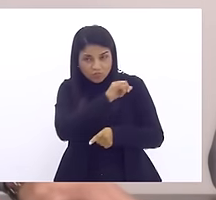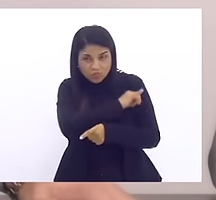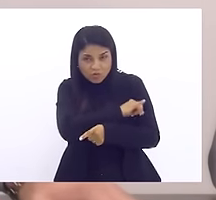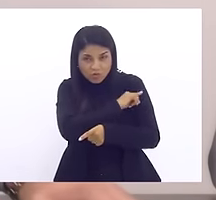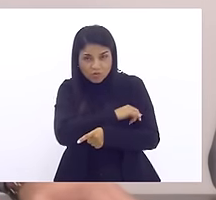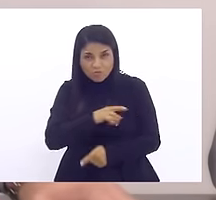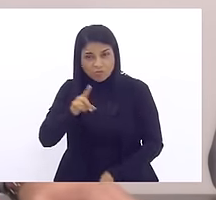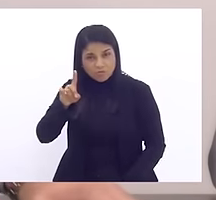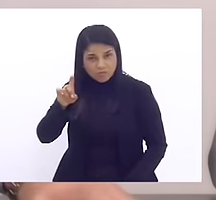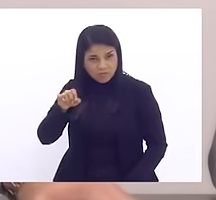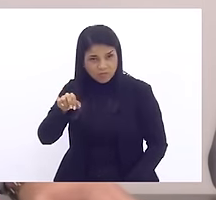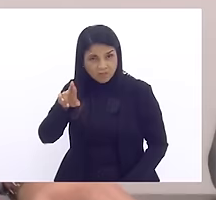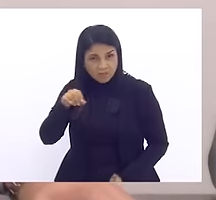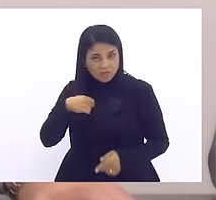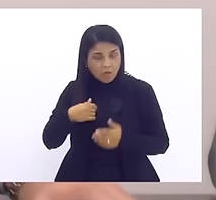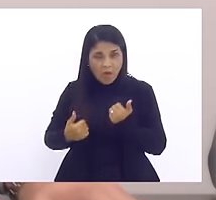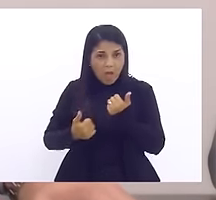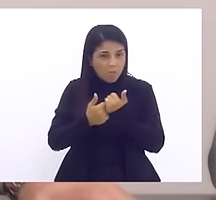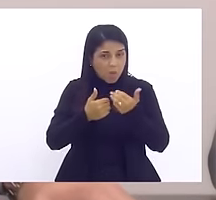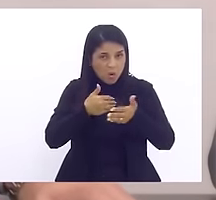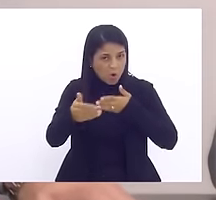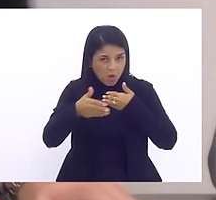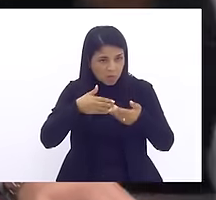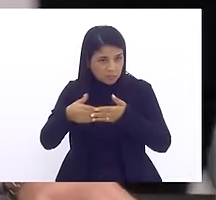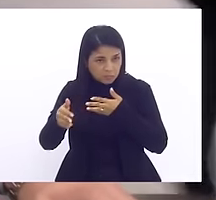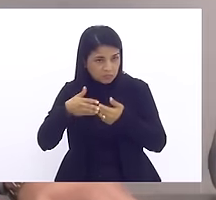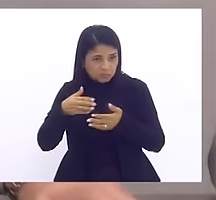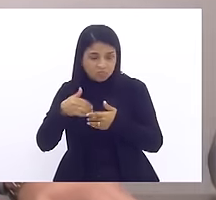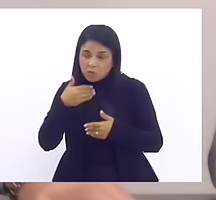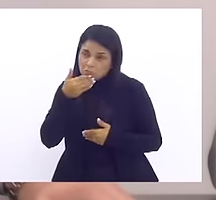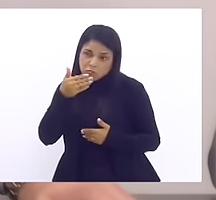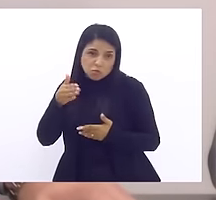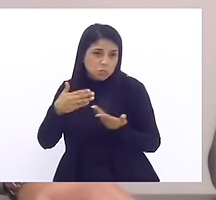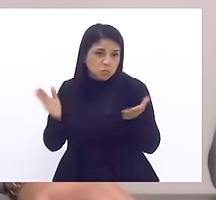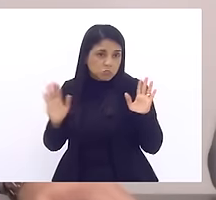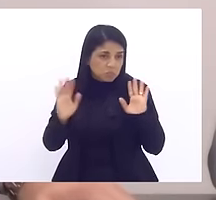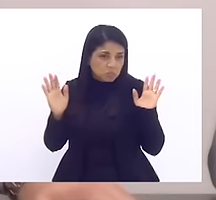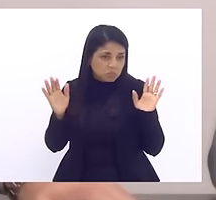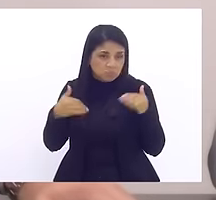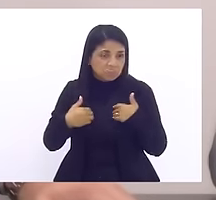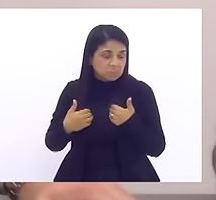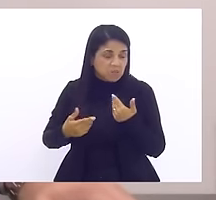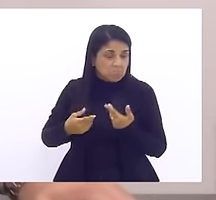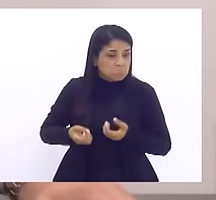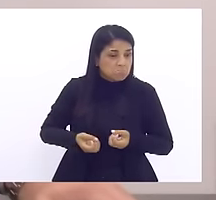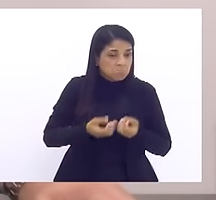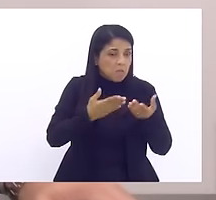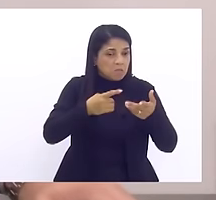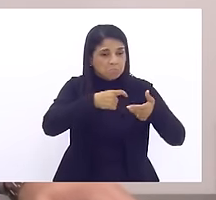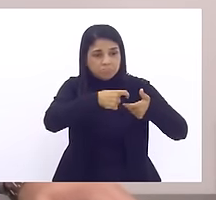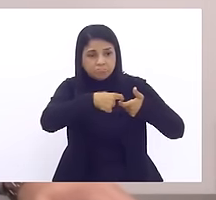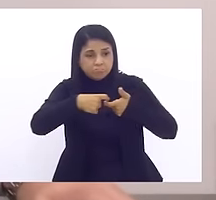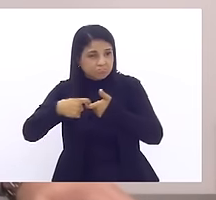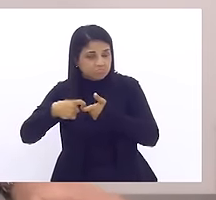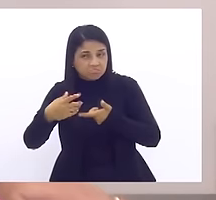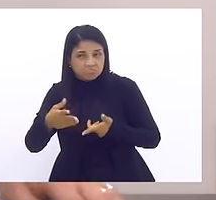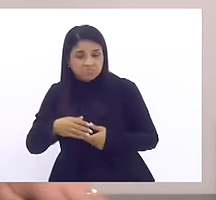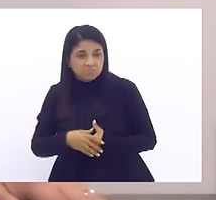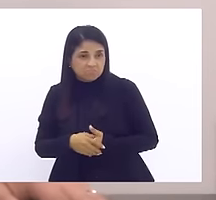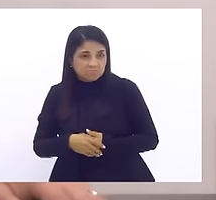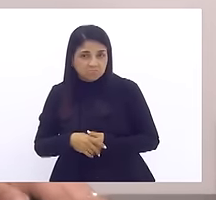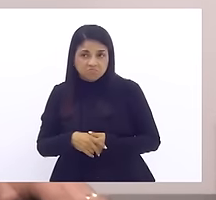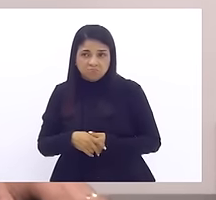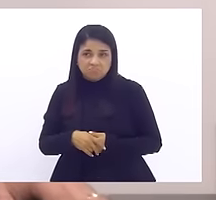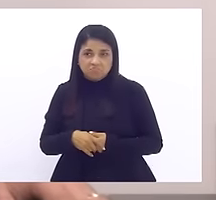deto sai apoiando qualquer um sem convênio sem nada pedir um apoiozinho dentro é o neto reboque foi um papelada